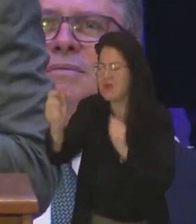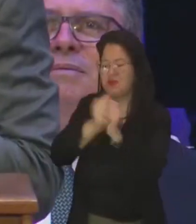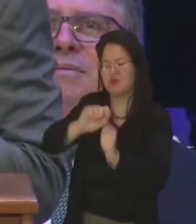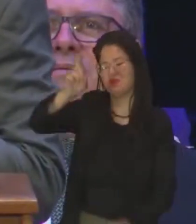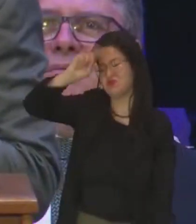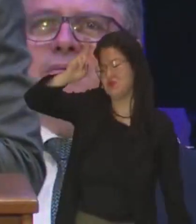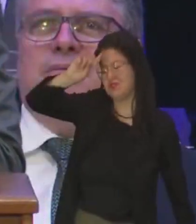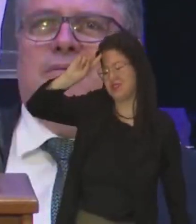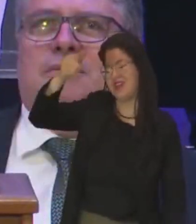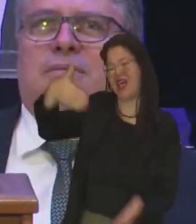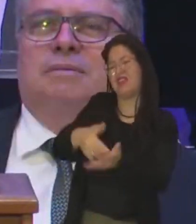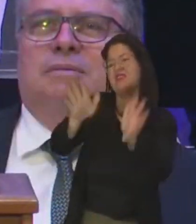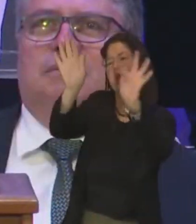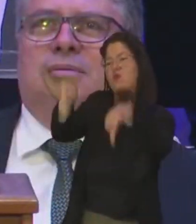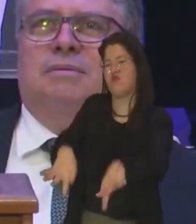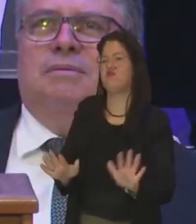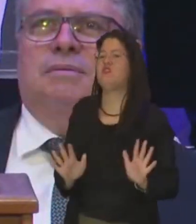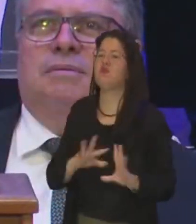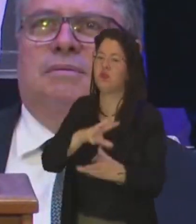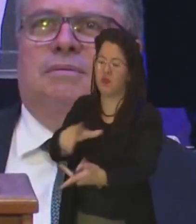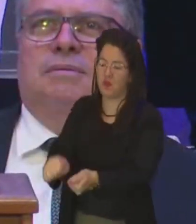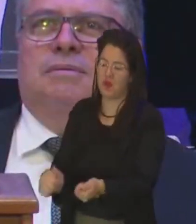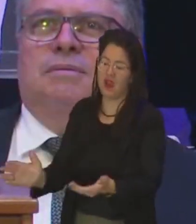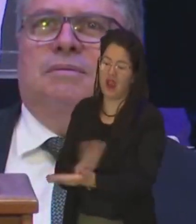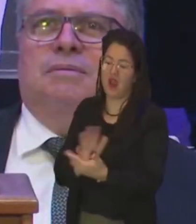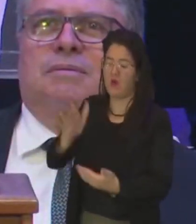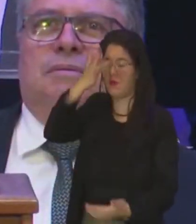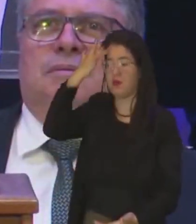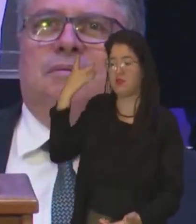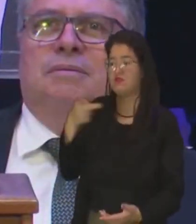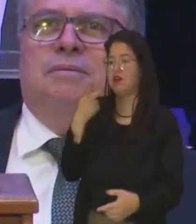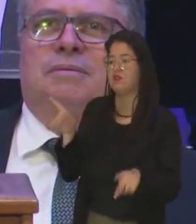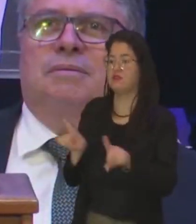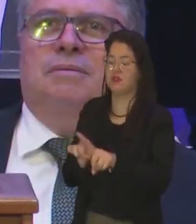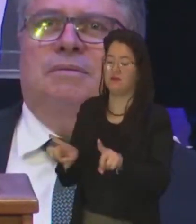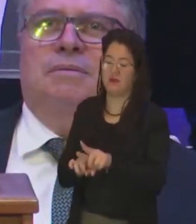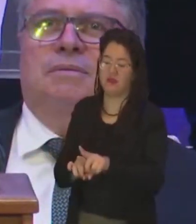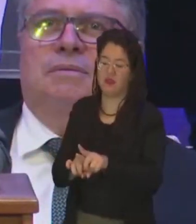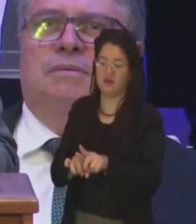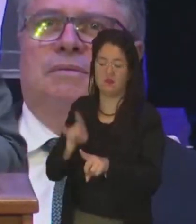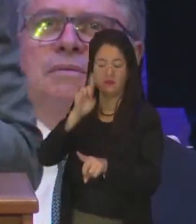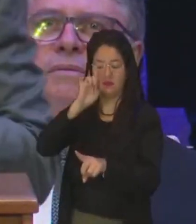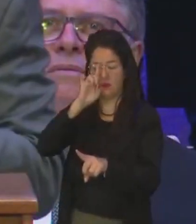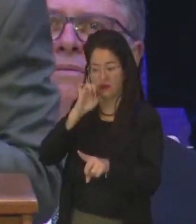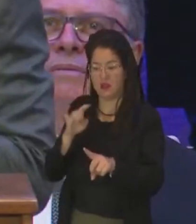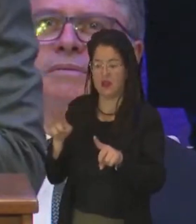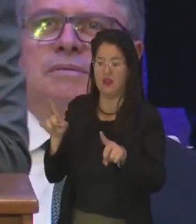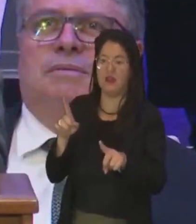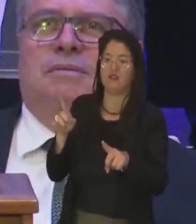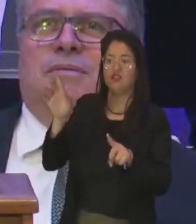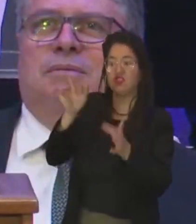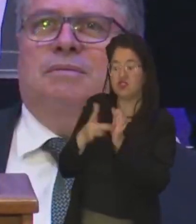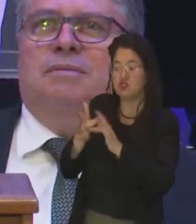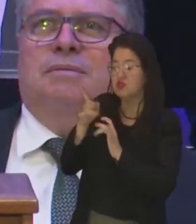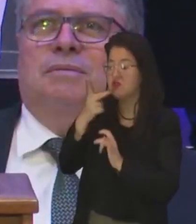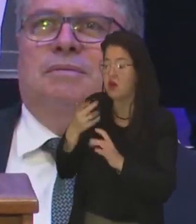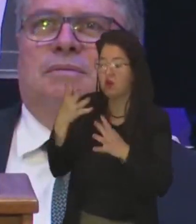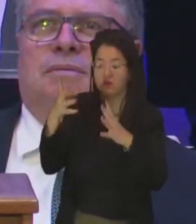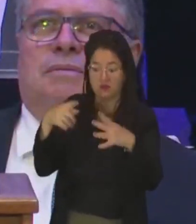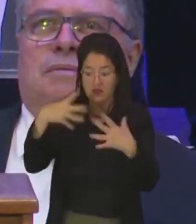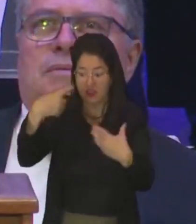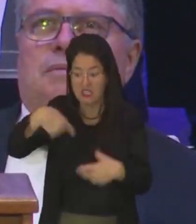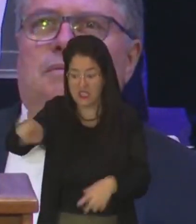dias, até a consumação dos séculos. Alguns até falam que a grande comissão não é um ide, mas é um vamos. Jesus está conosco.